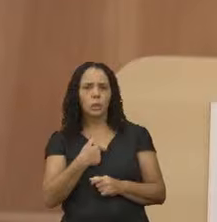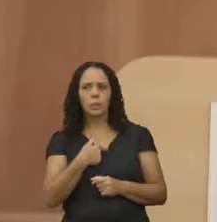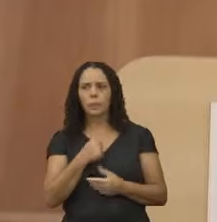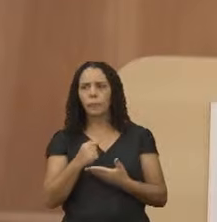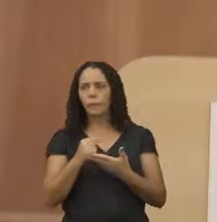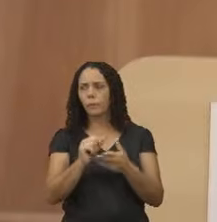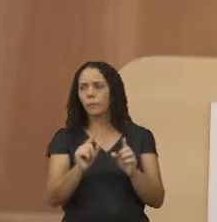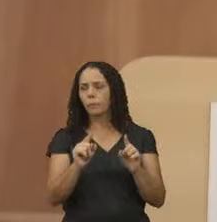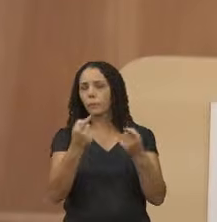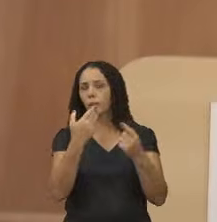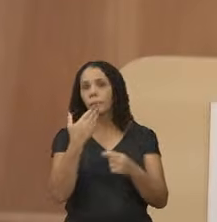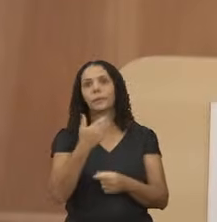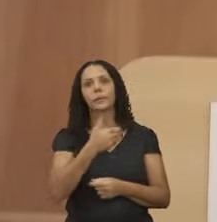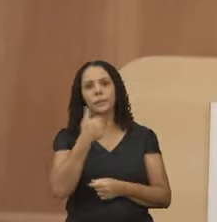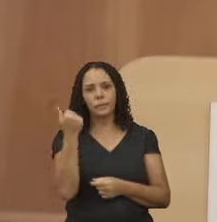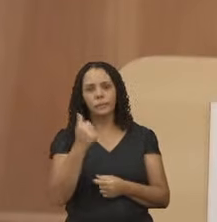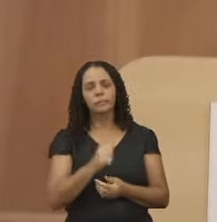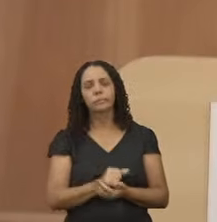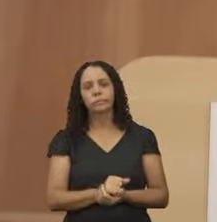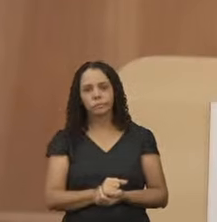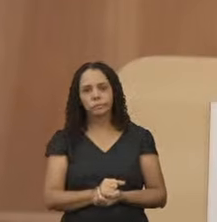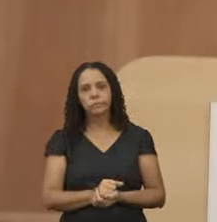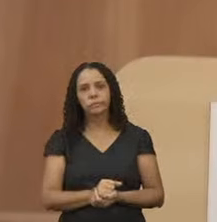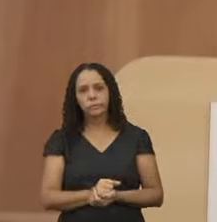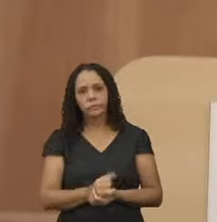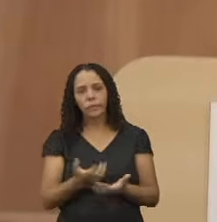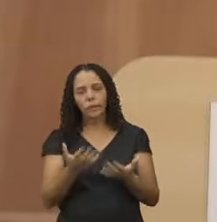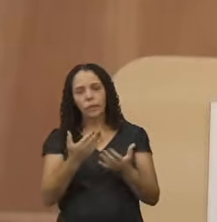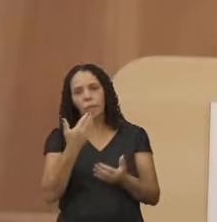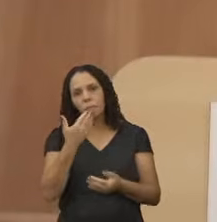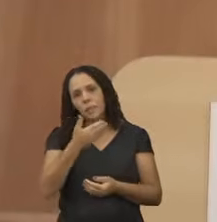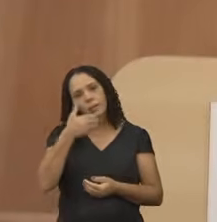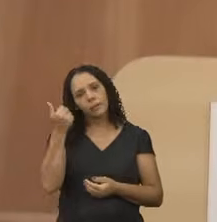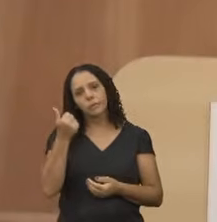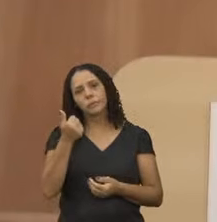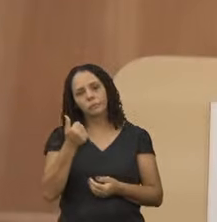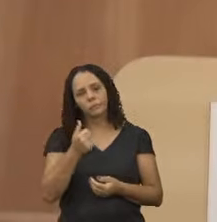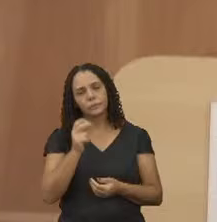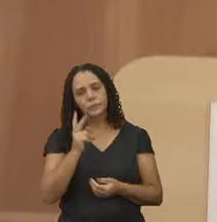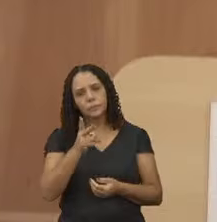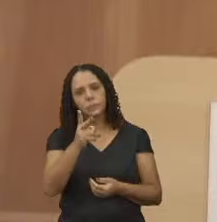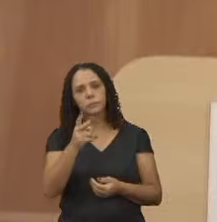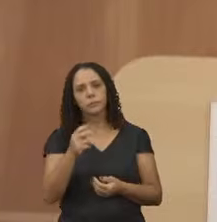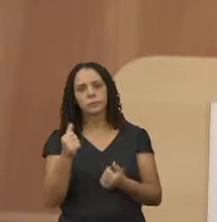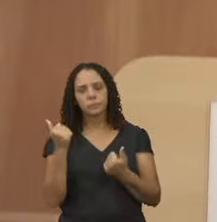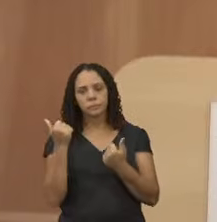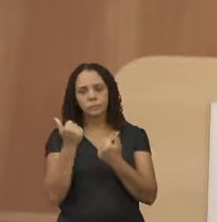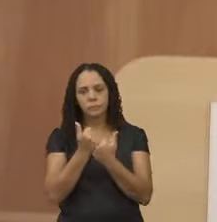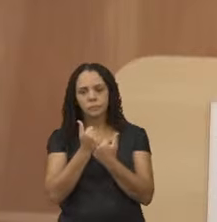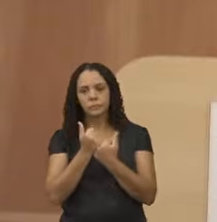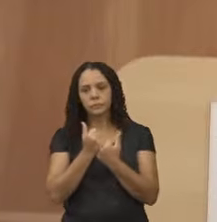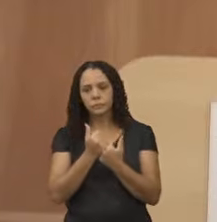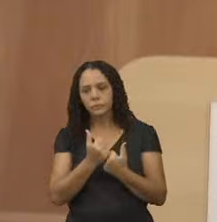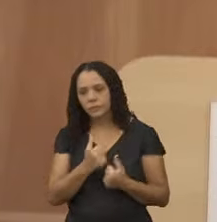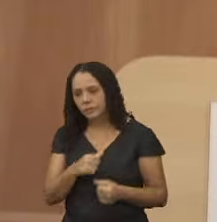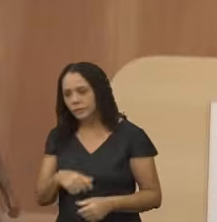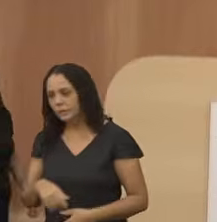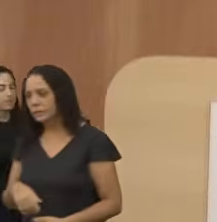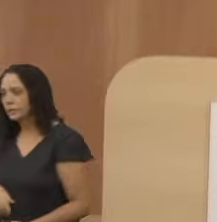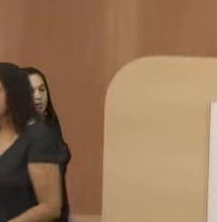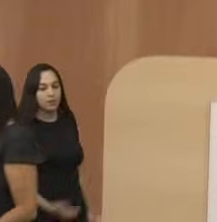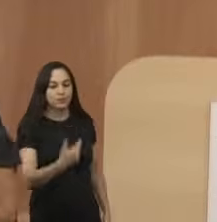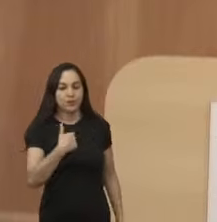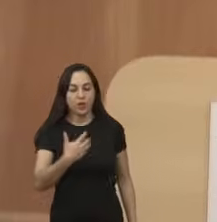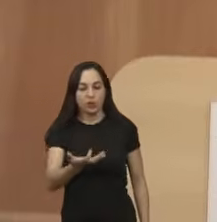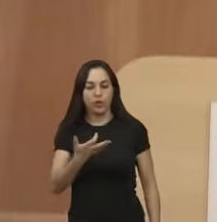apesar de sua oposição. A gente é do time do quanto melhor, melhor para Jacareí. Então, quero mais uma vez parabenizar todos os